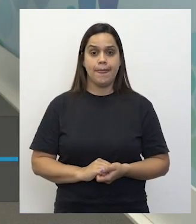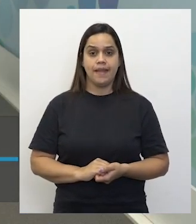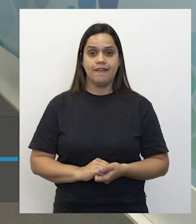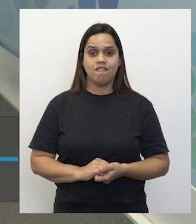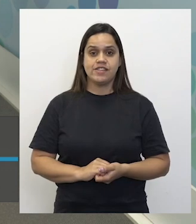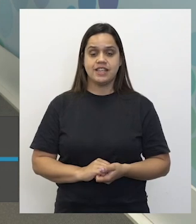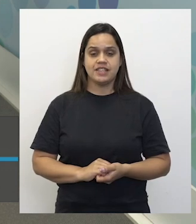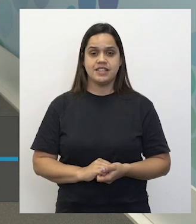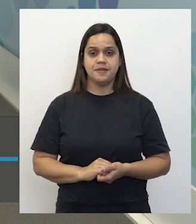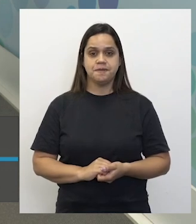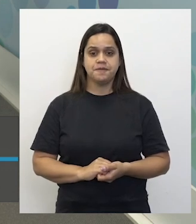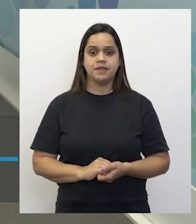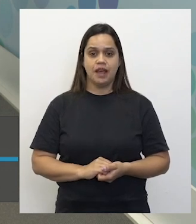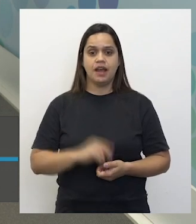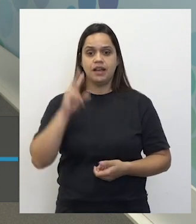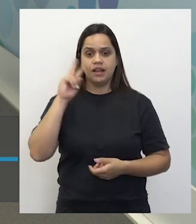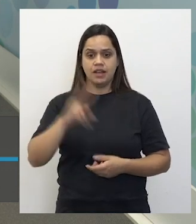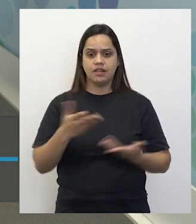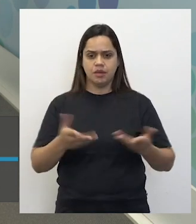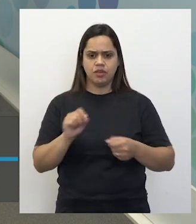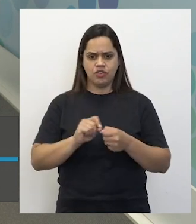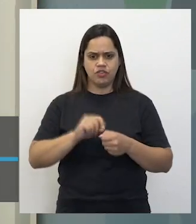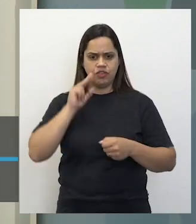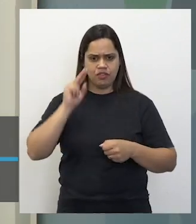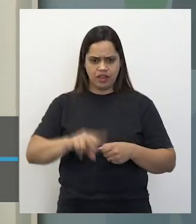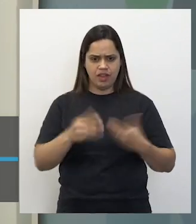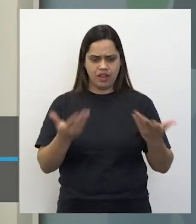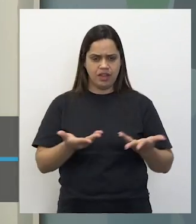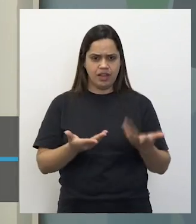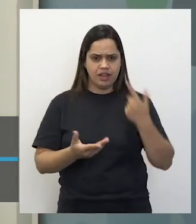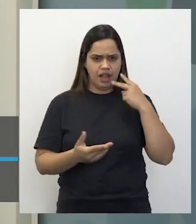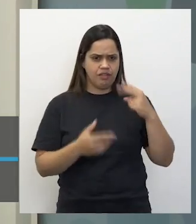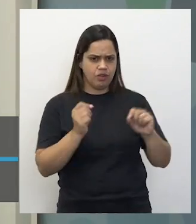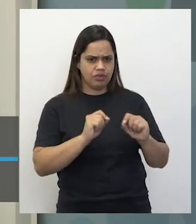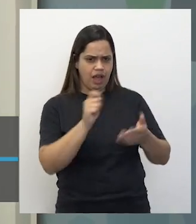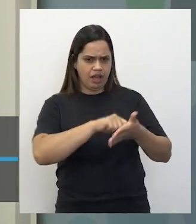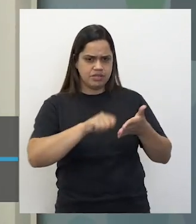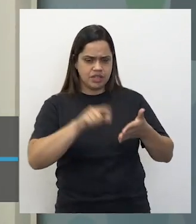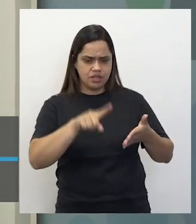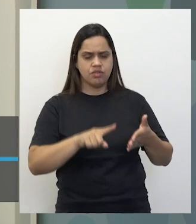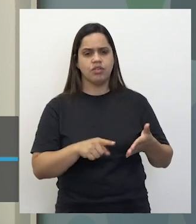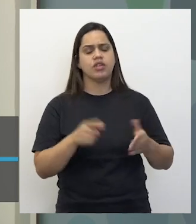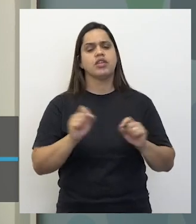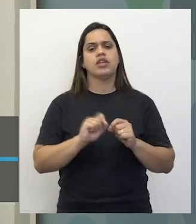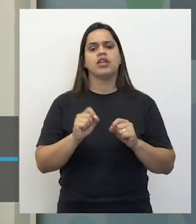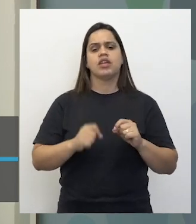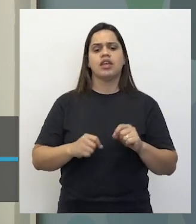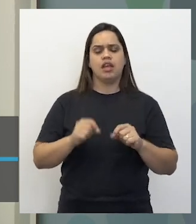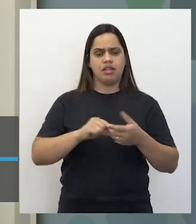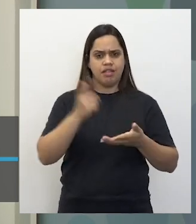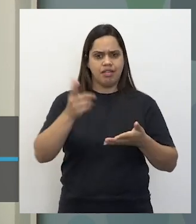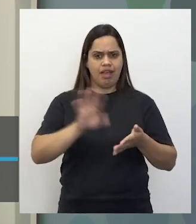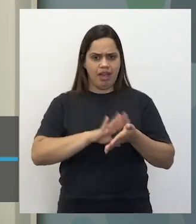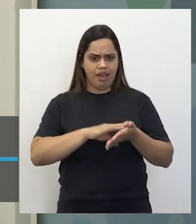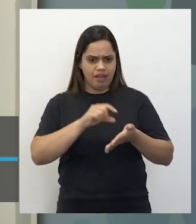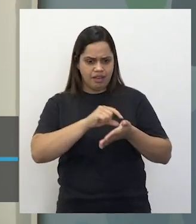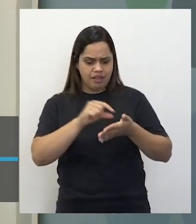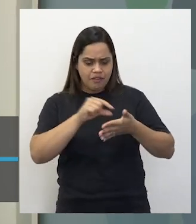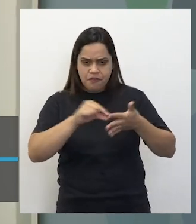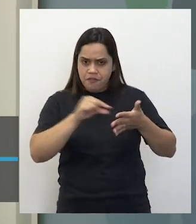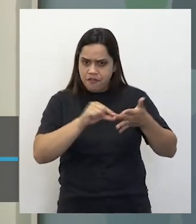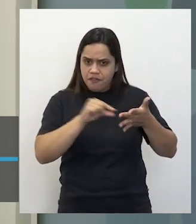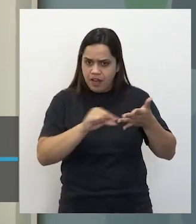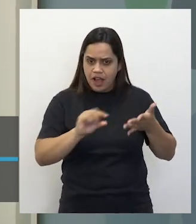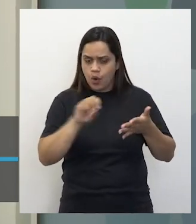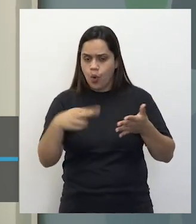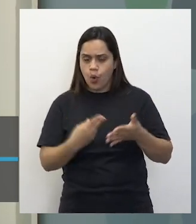mais chama a atenção, e é mesmo, né? Na hora que você olha, que você não está escrito ali aquele formato de verso, rima, né? Não está escrito em prosa, que eu